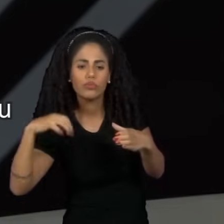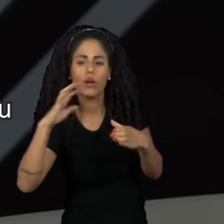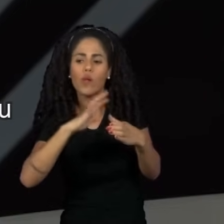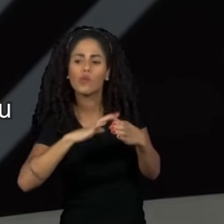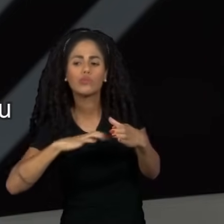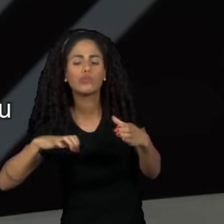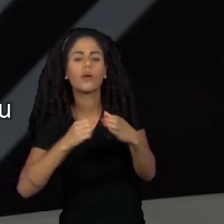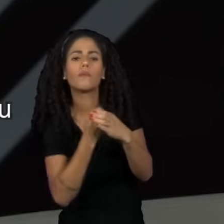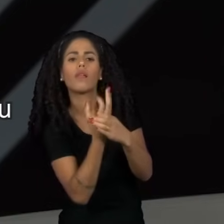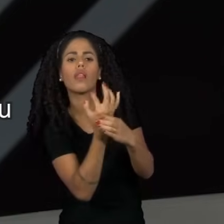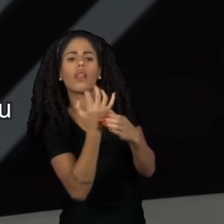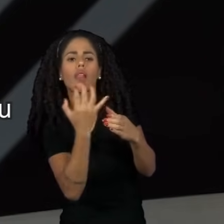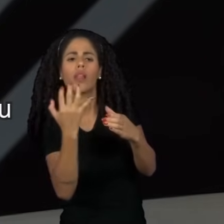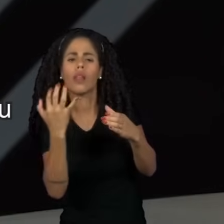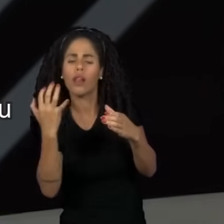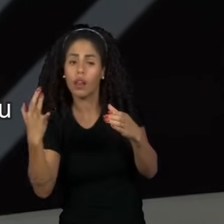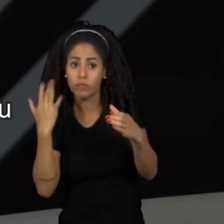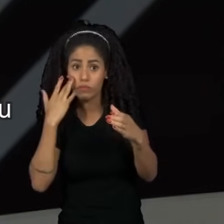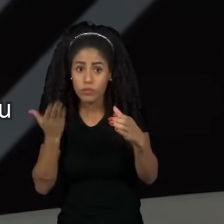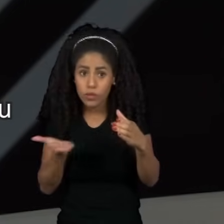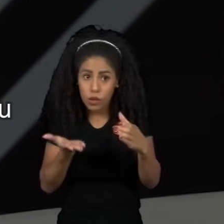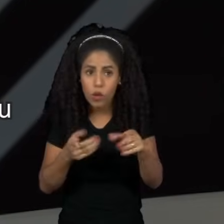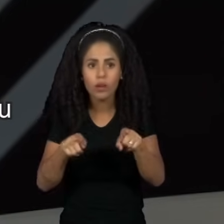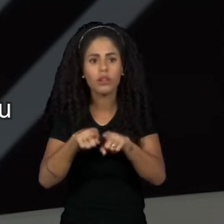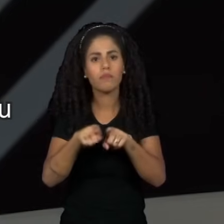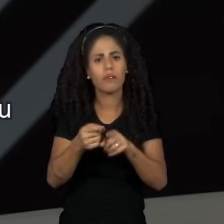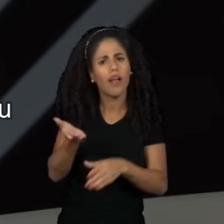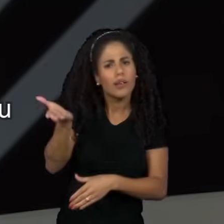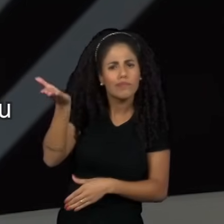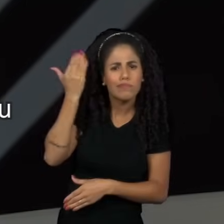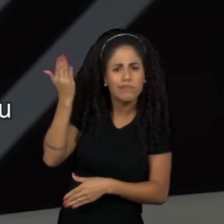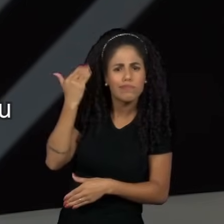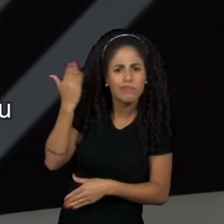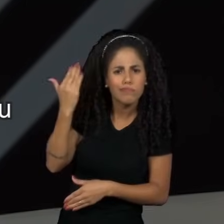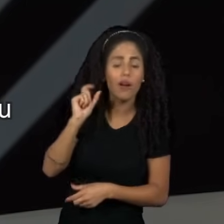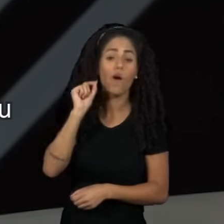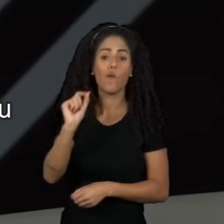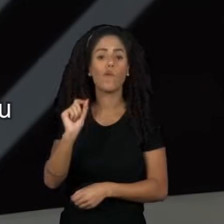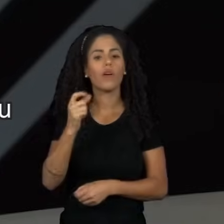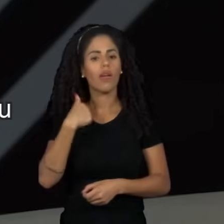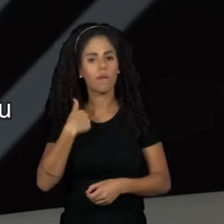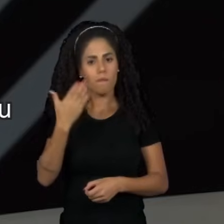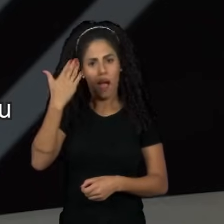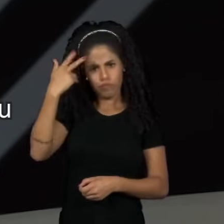se denominou no Ocidente como Homo sapiens,